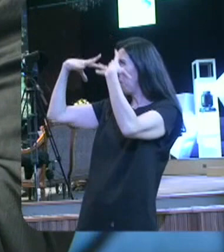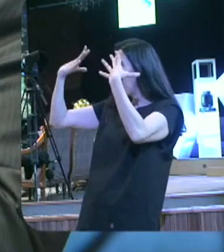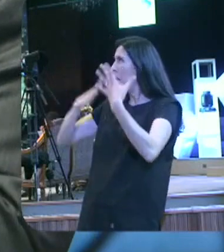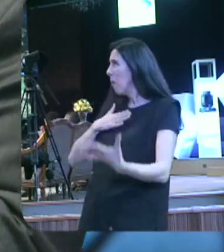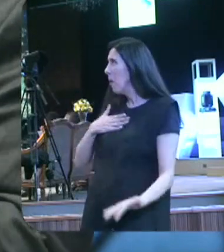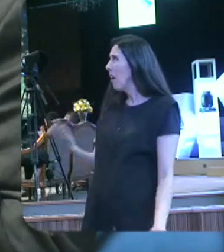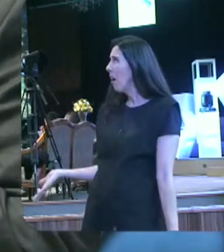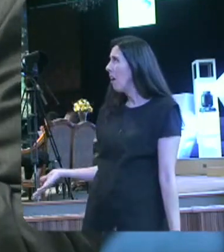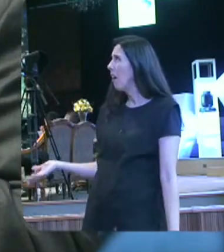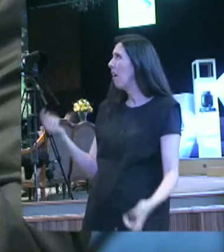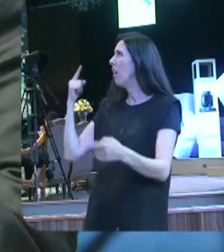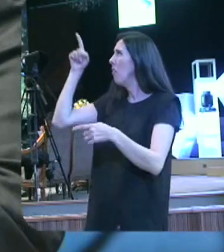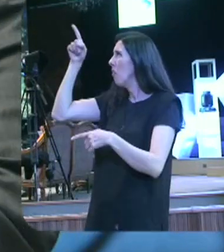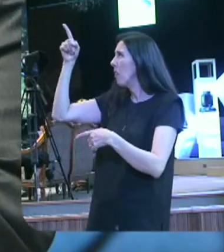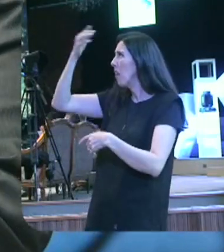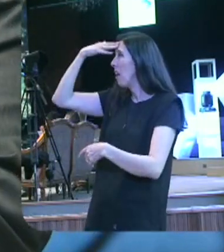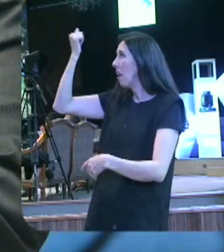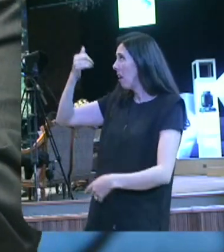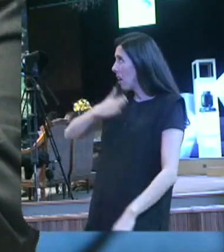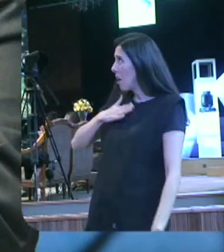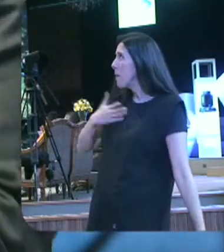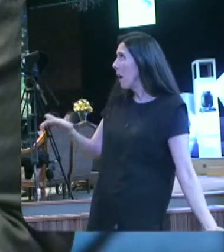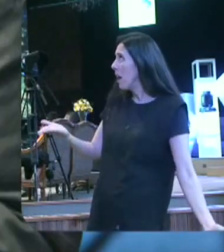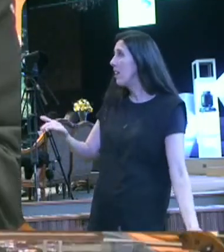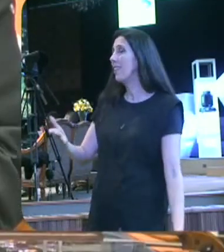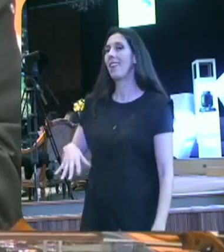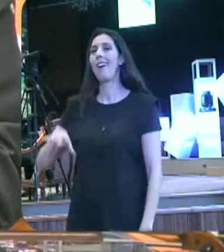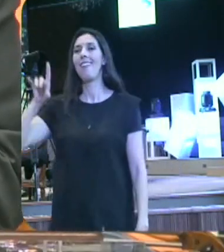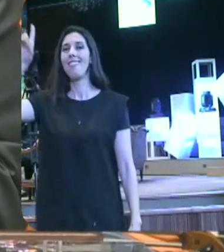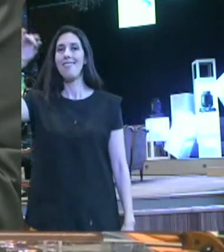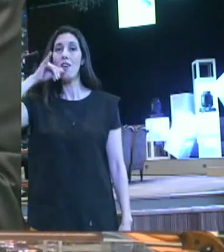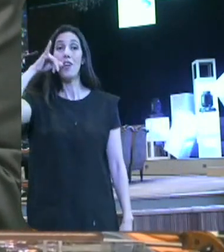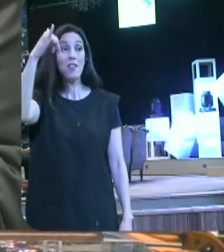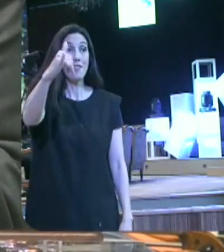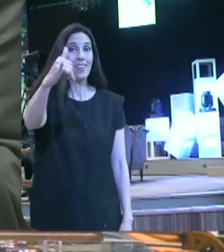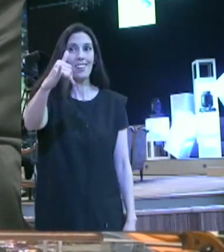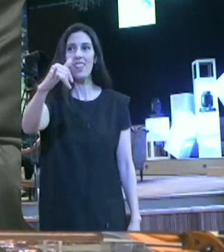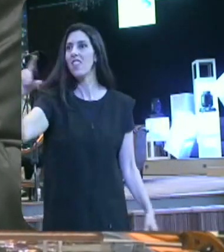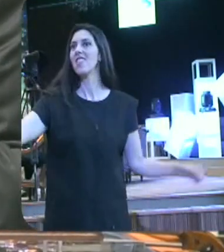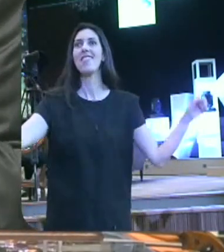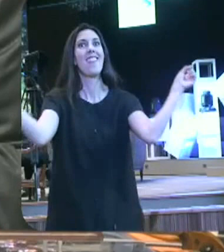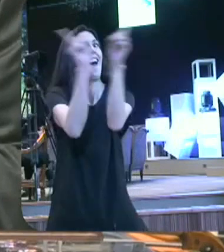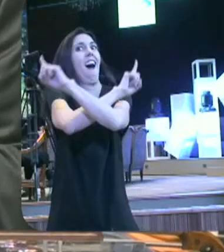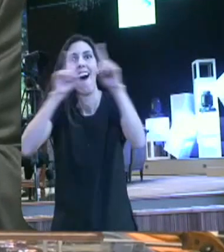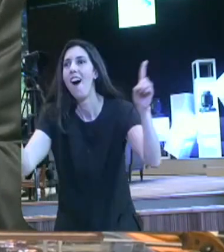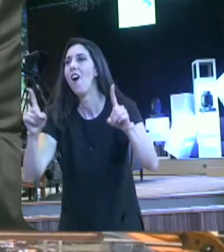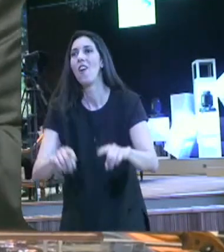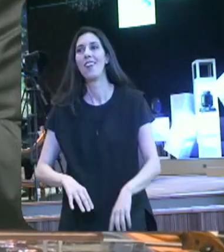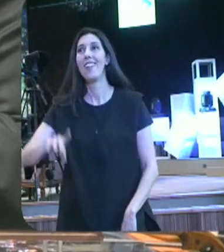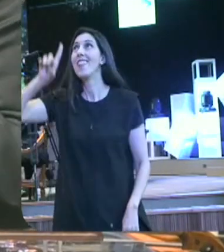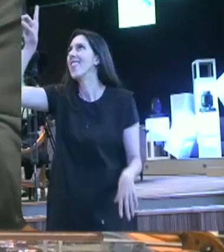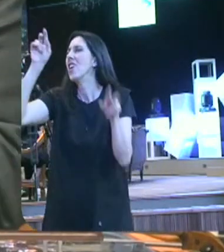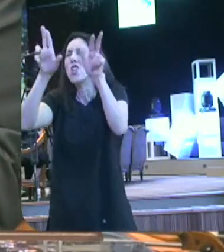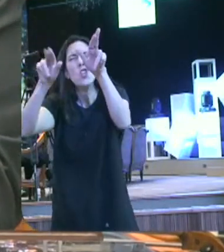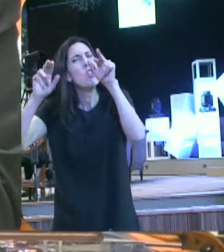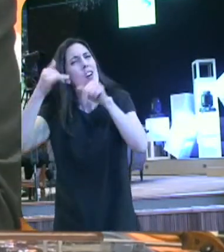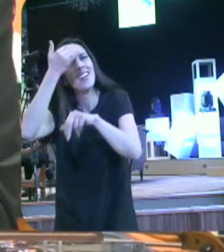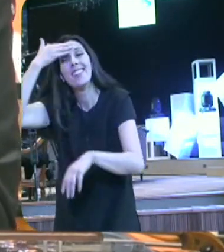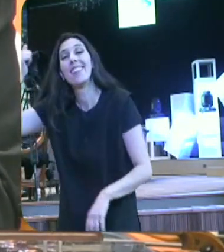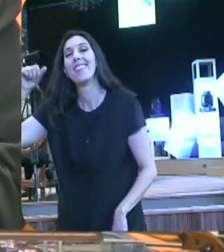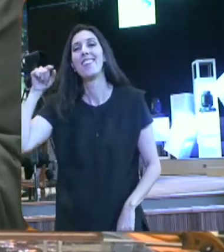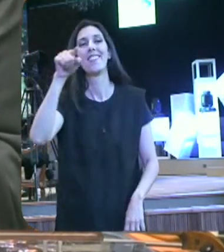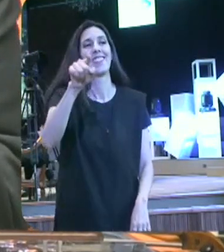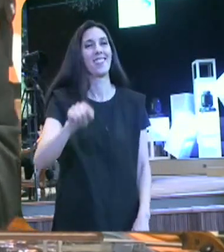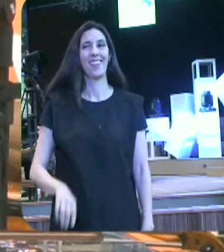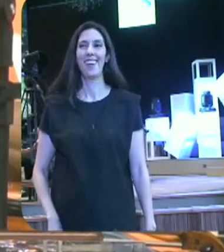abandonou? Será que o Senhor se esqueceu de mim? E a resposta é: não, Ele não pode, não tem